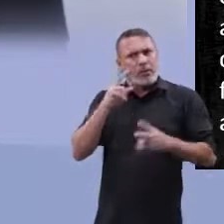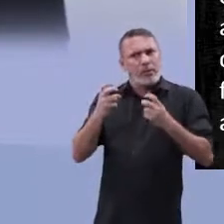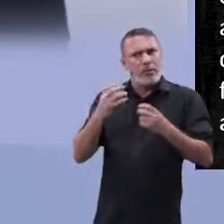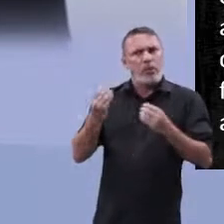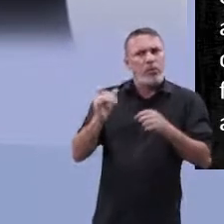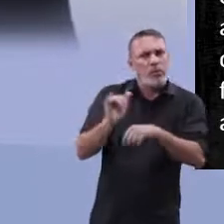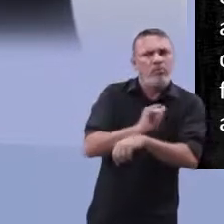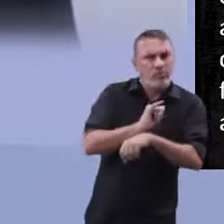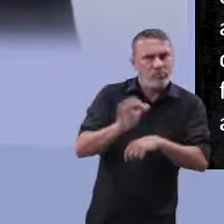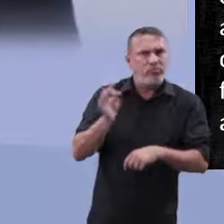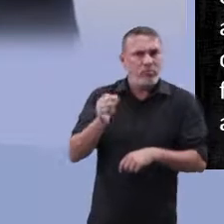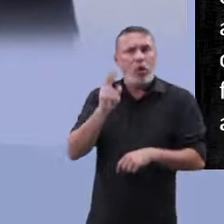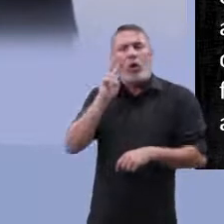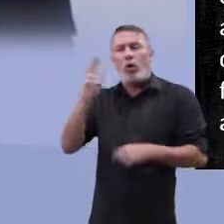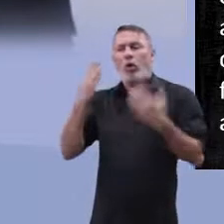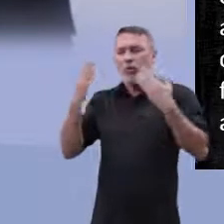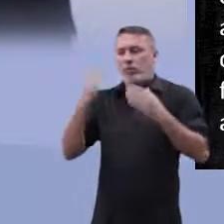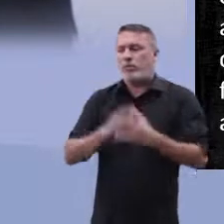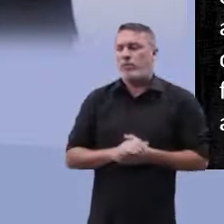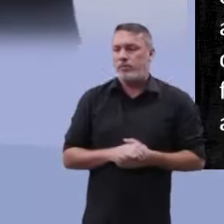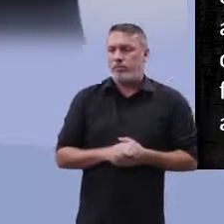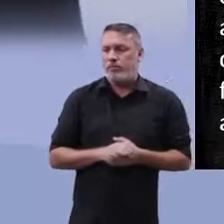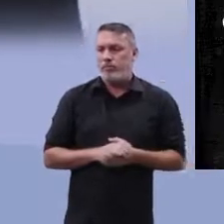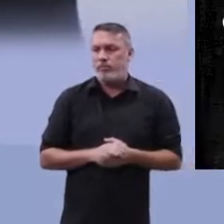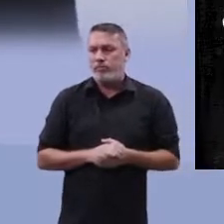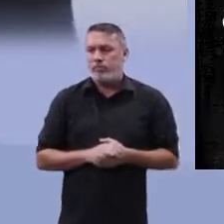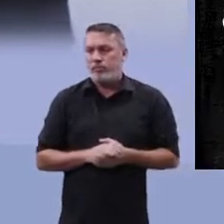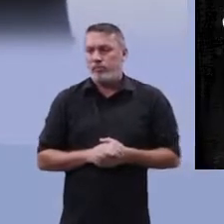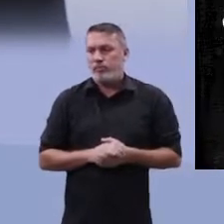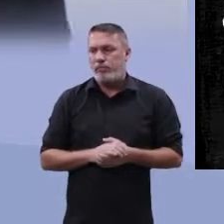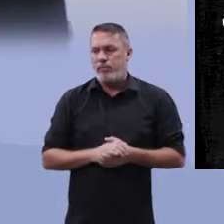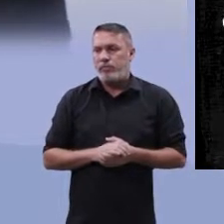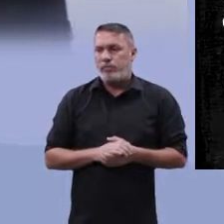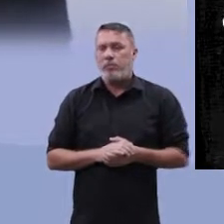Muito legal a sacada, muito boa a ideia, né? Então vamos nessa.